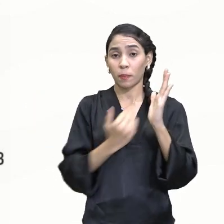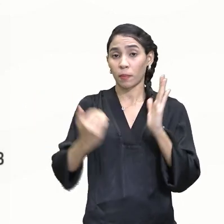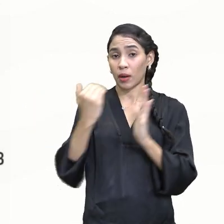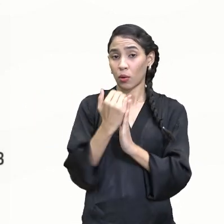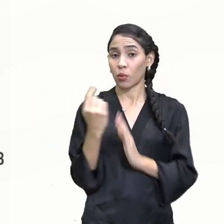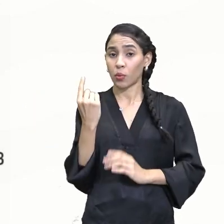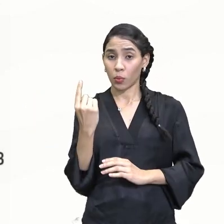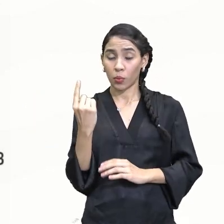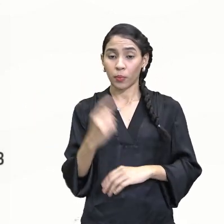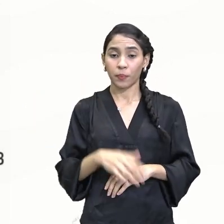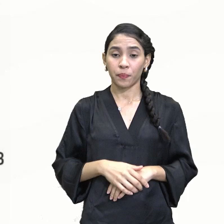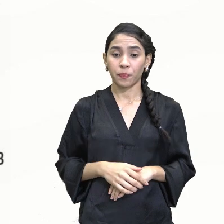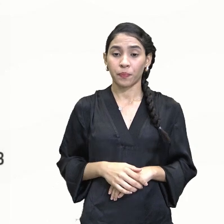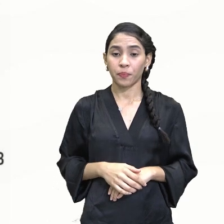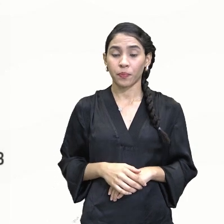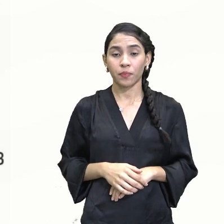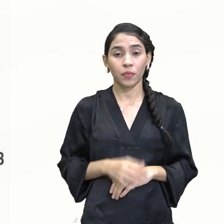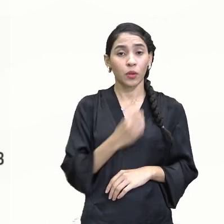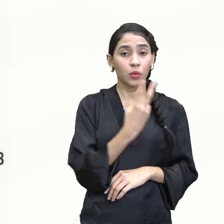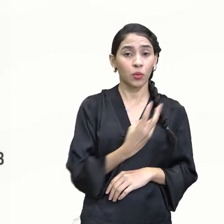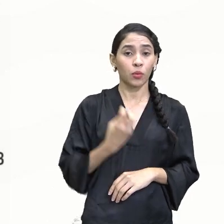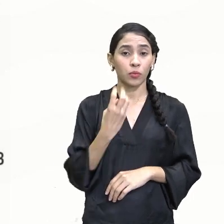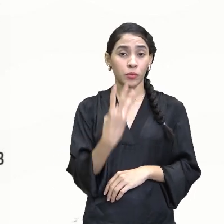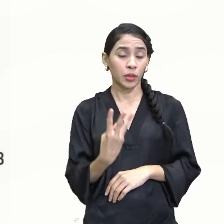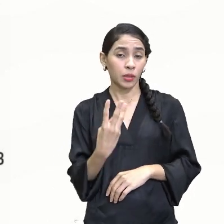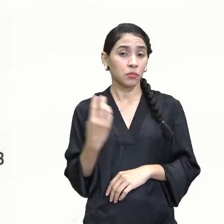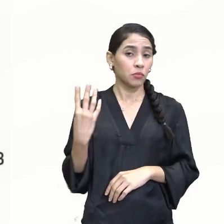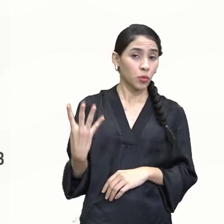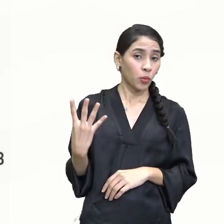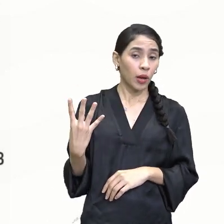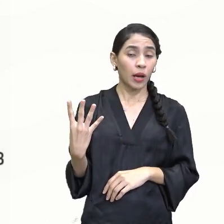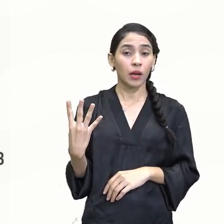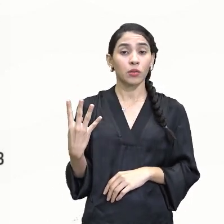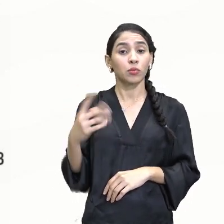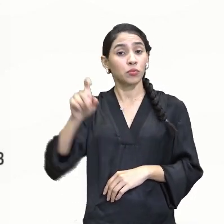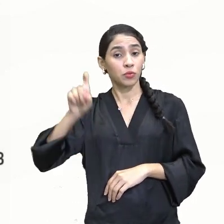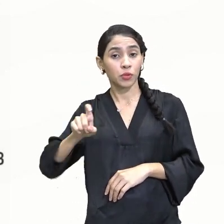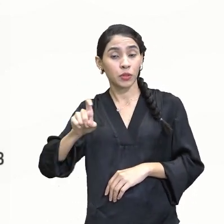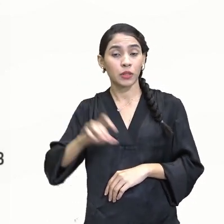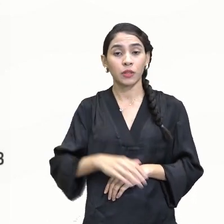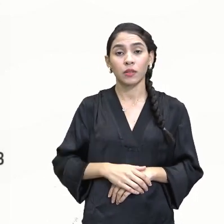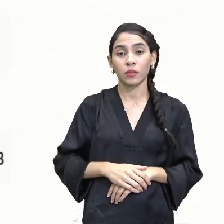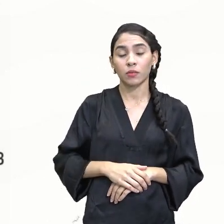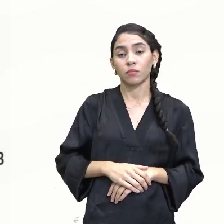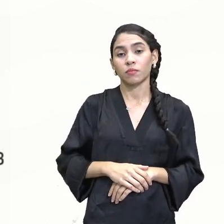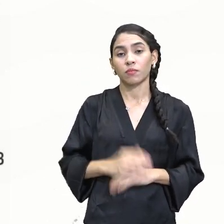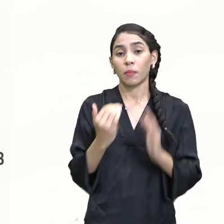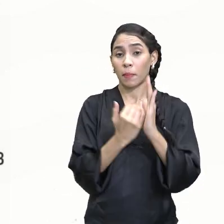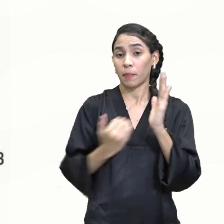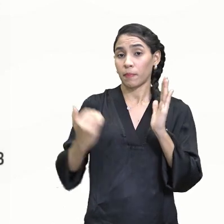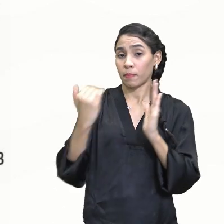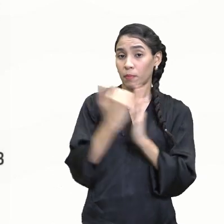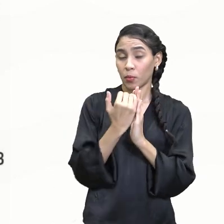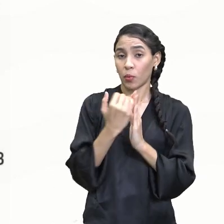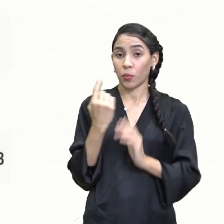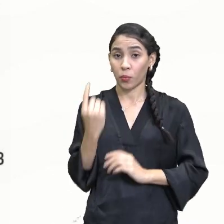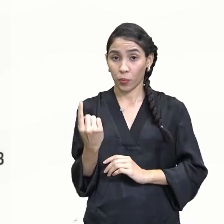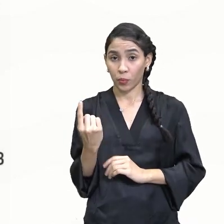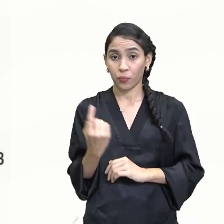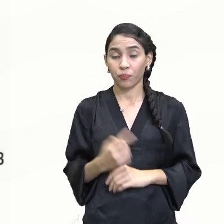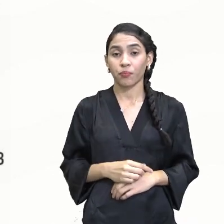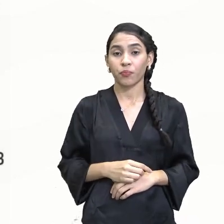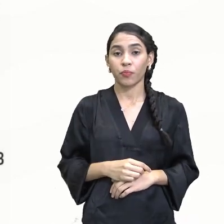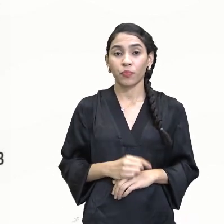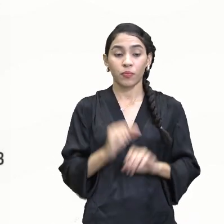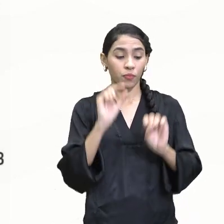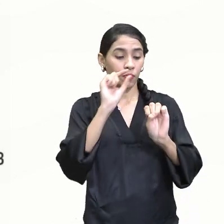que 1, 2, 3, 4 elevado a x, uma base maior que 1